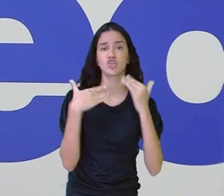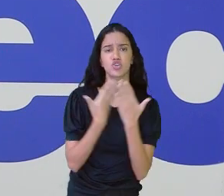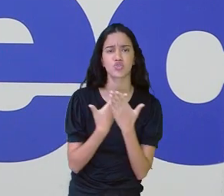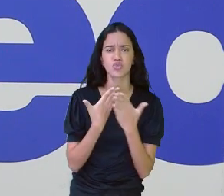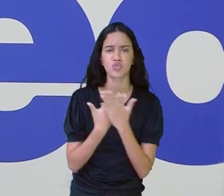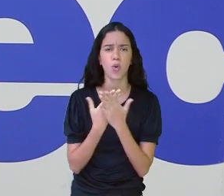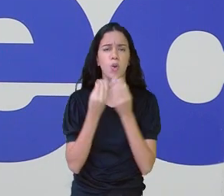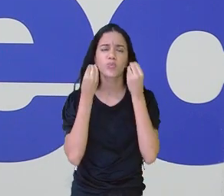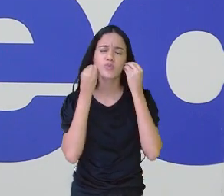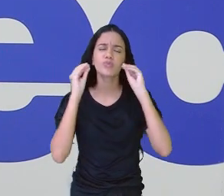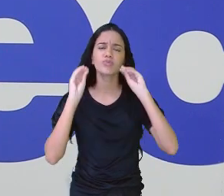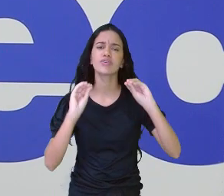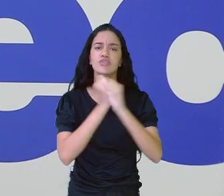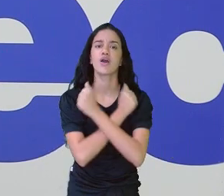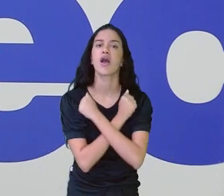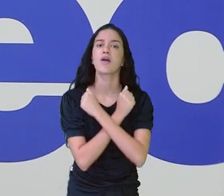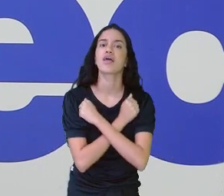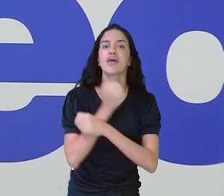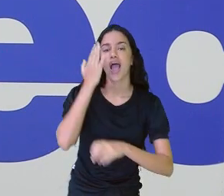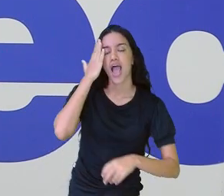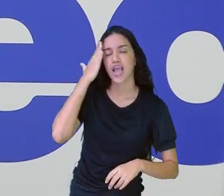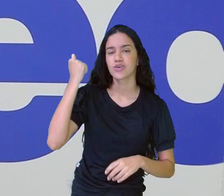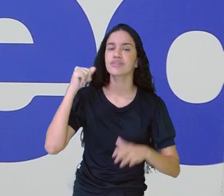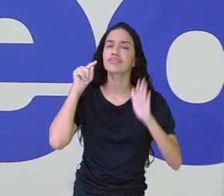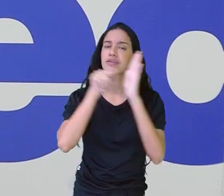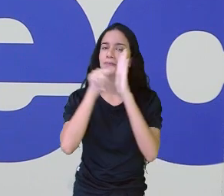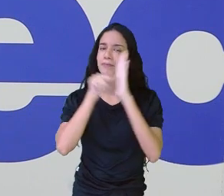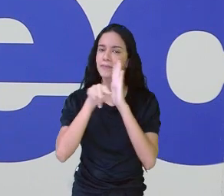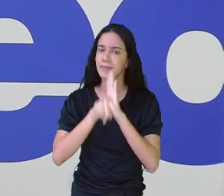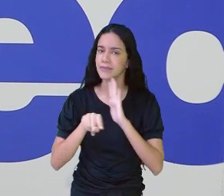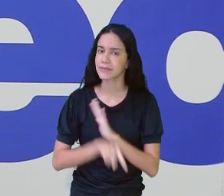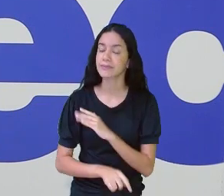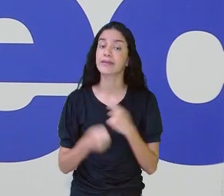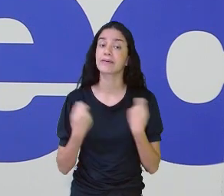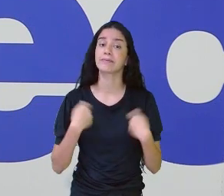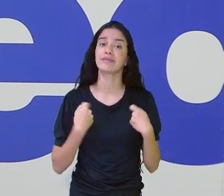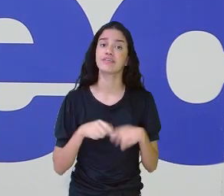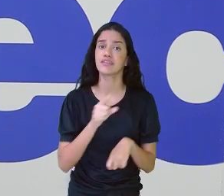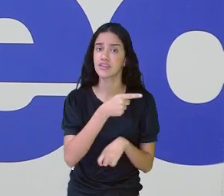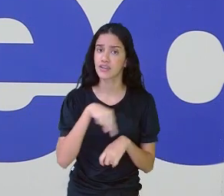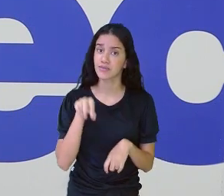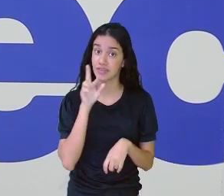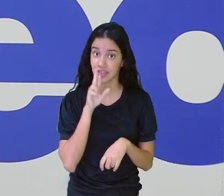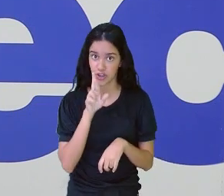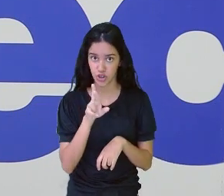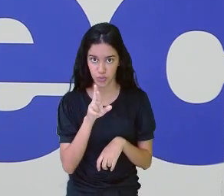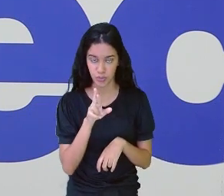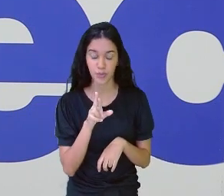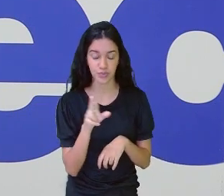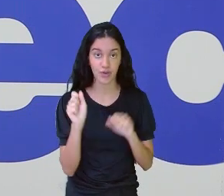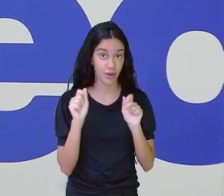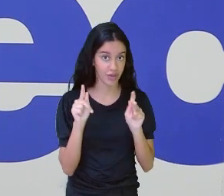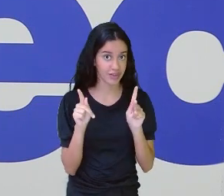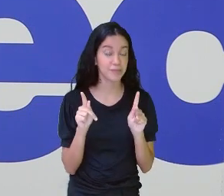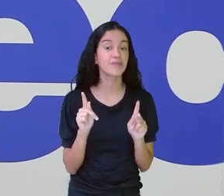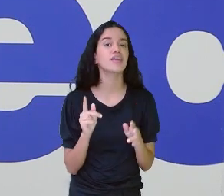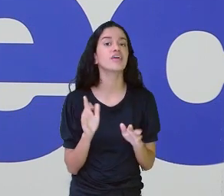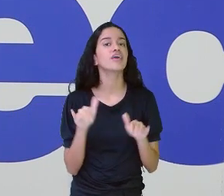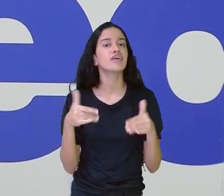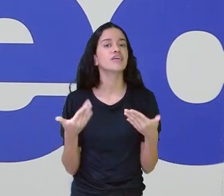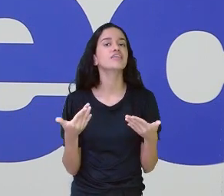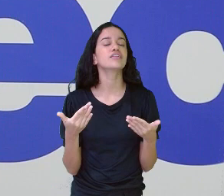ali aquele beijo, aquele abraço. E eu sei que deve ter perguntas na aula, ela precisa que vocês respondam, tá joia? Exatamente. Então, o pessoal que estava